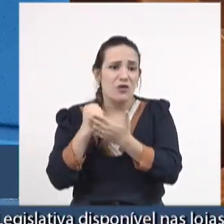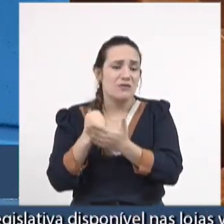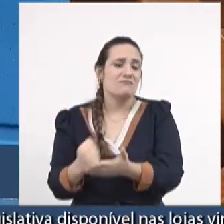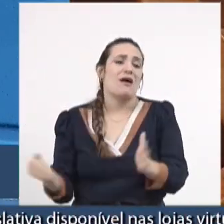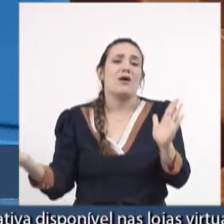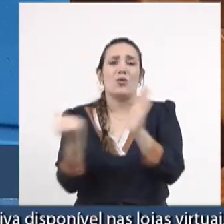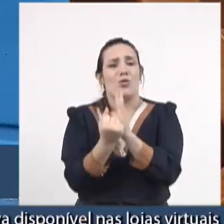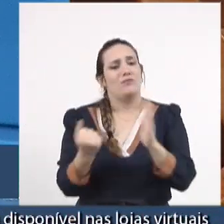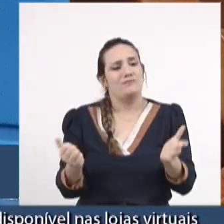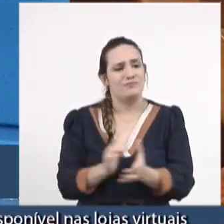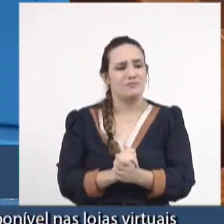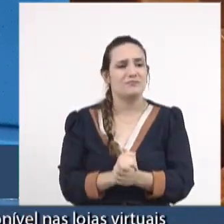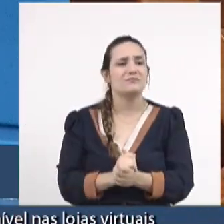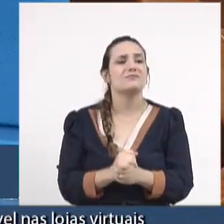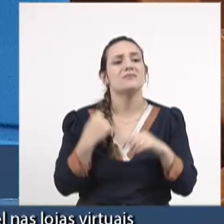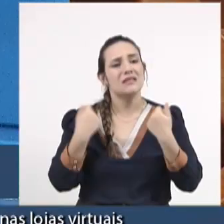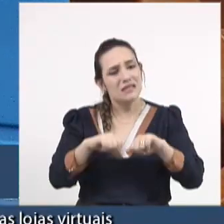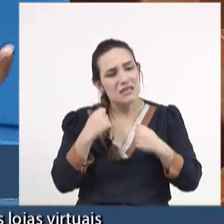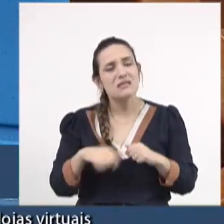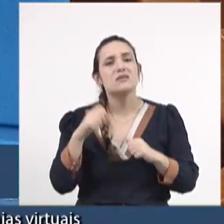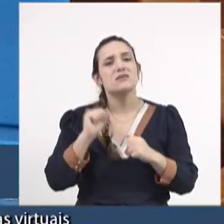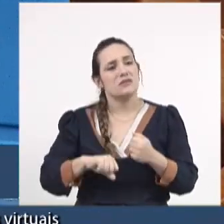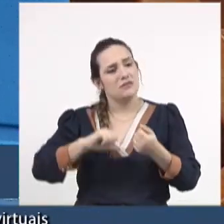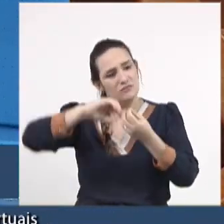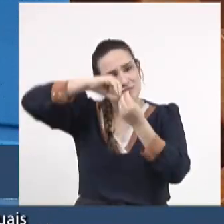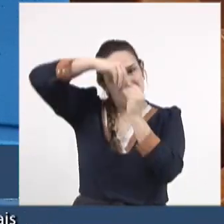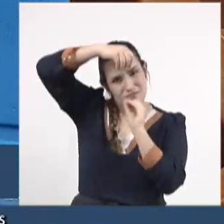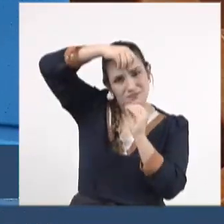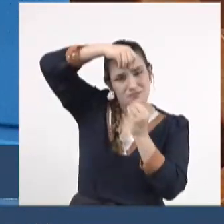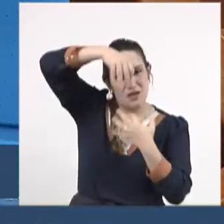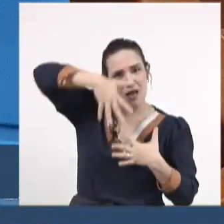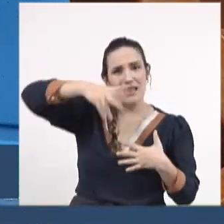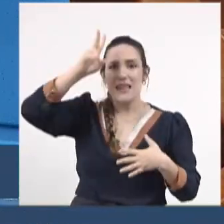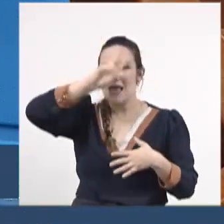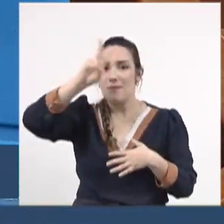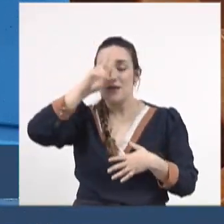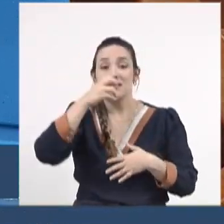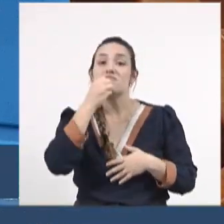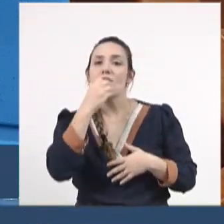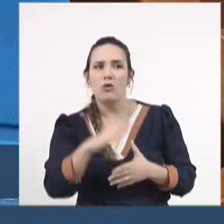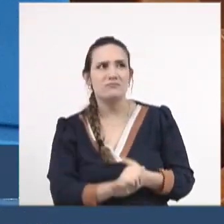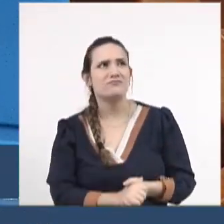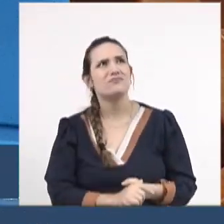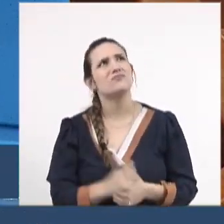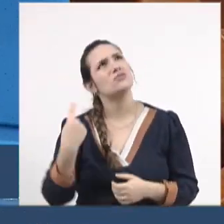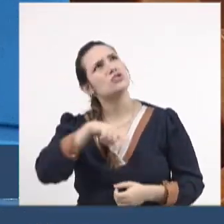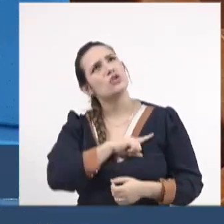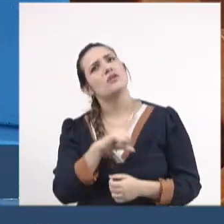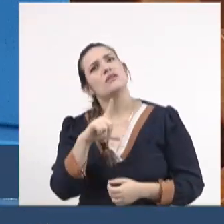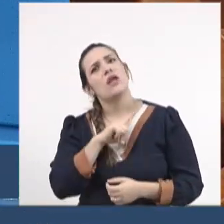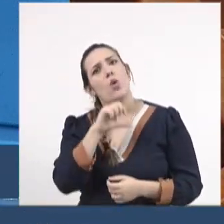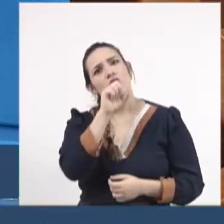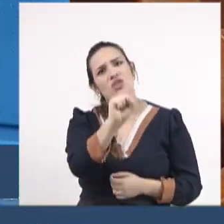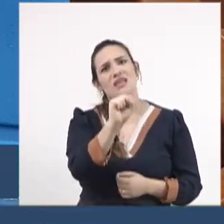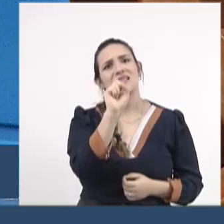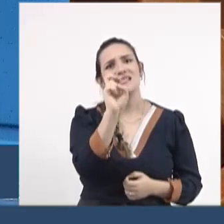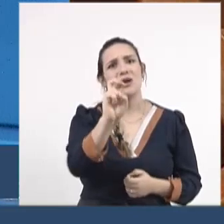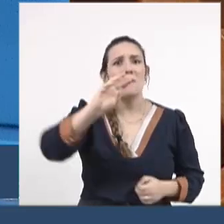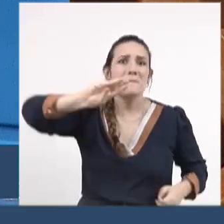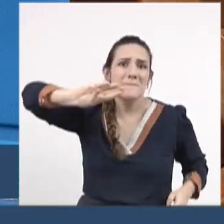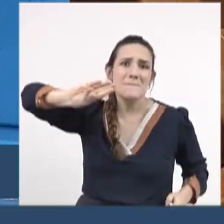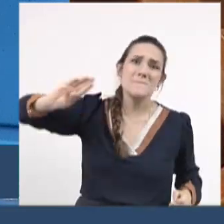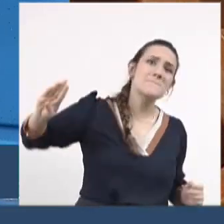conexões neuronais, elas são necessárias com tudo de bom. Nós nascemos com 85 bilhões de neurônios, cada um